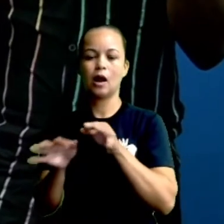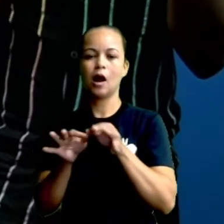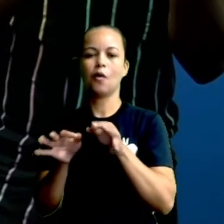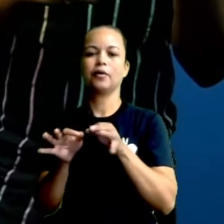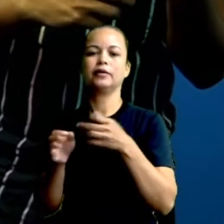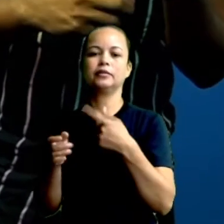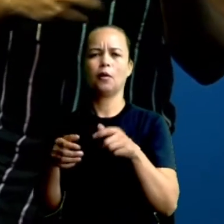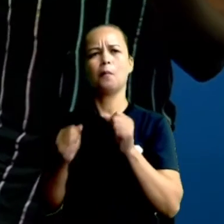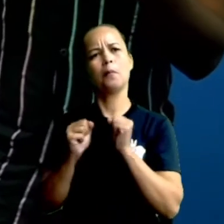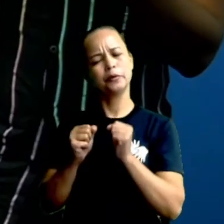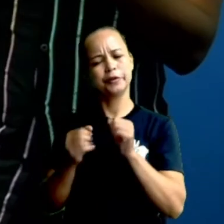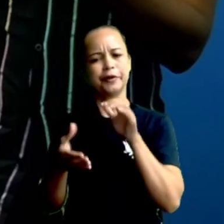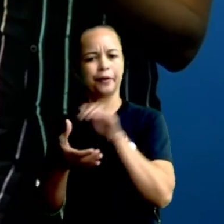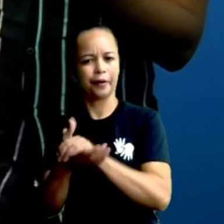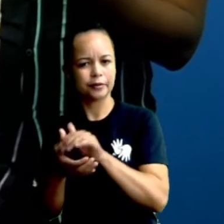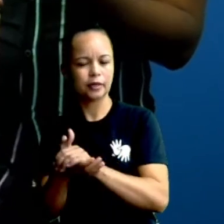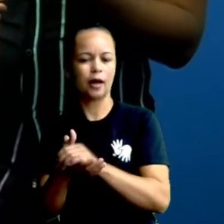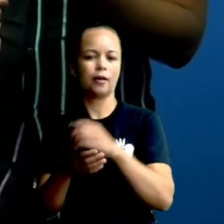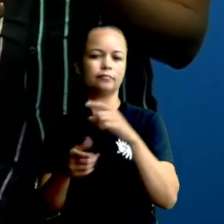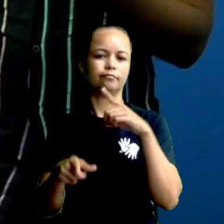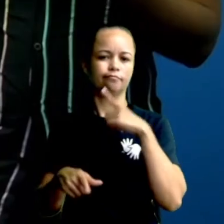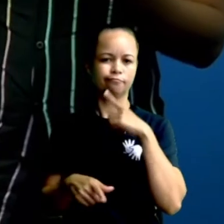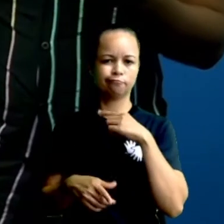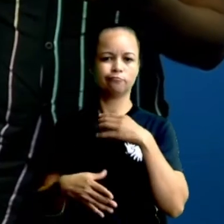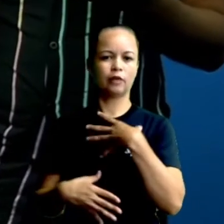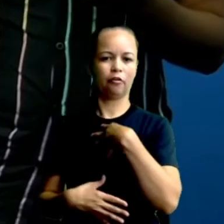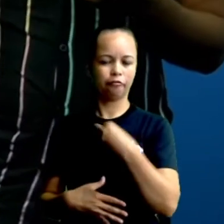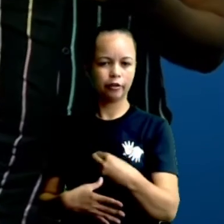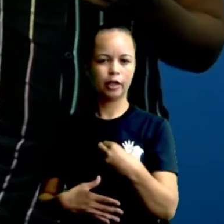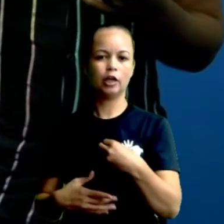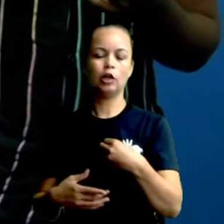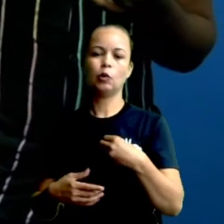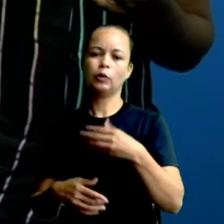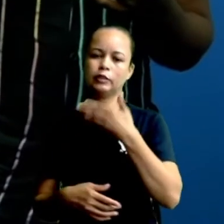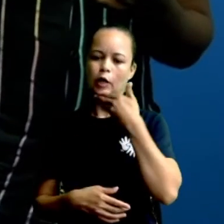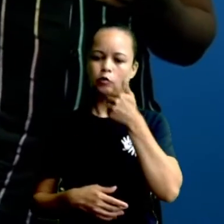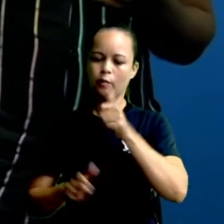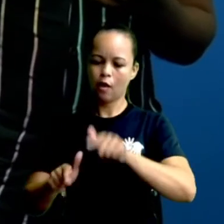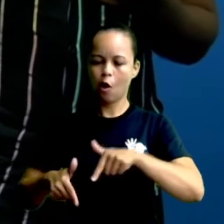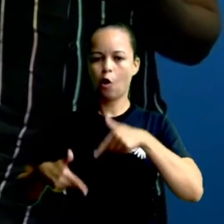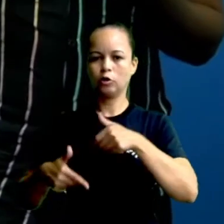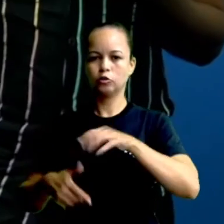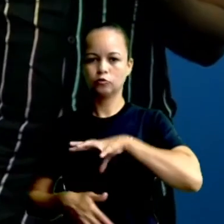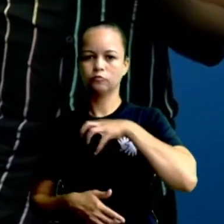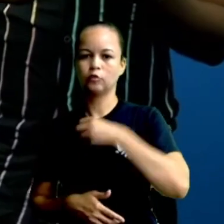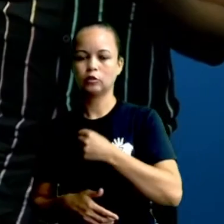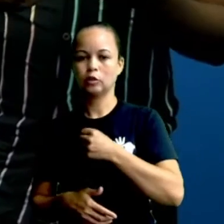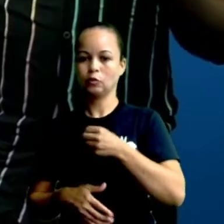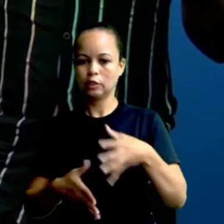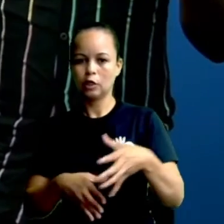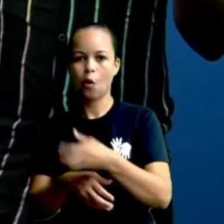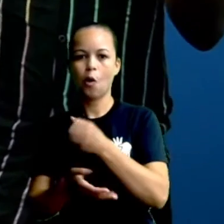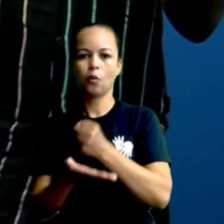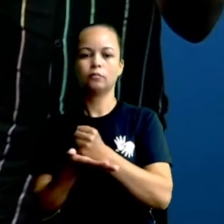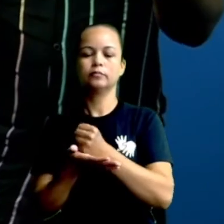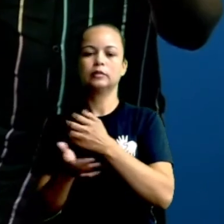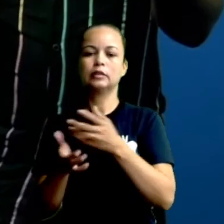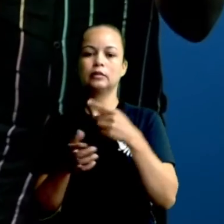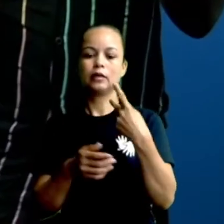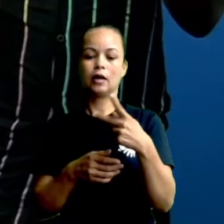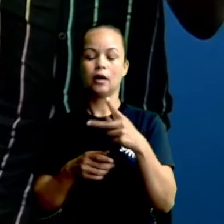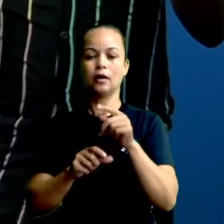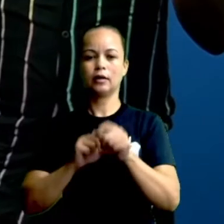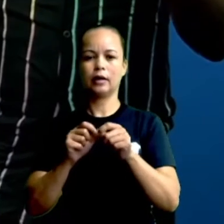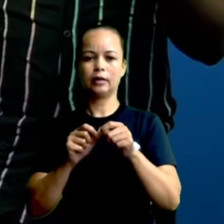ele poderia casar, ele poderia ter filhos, e geralmente eram os melhores guerreiros que eles conseguiam capturar. E para aquele guerreiro